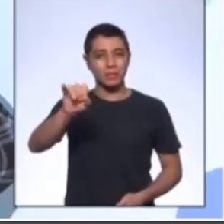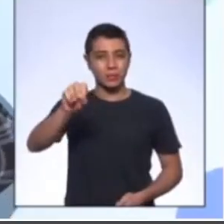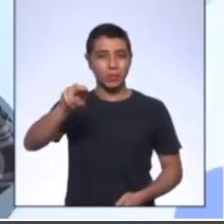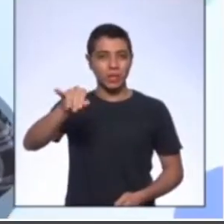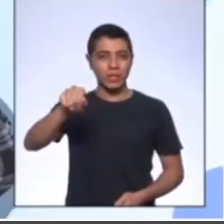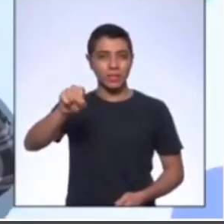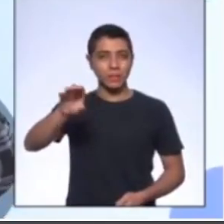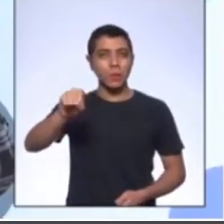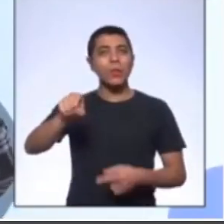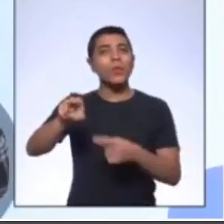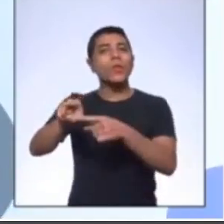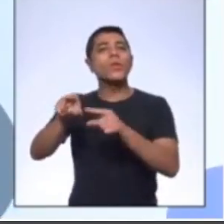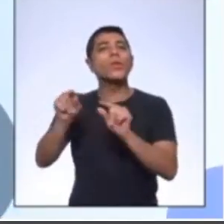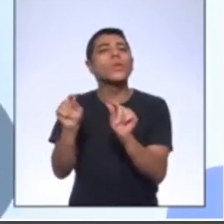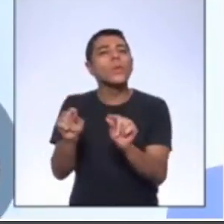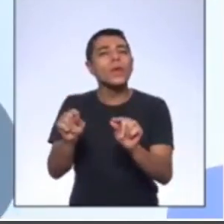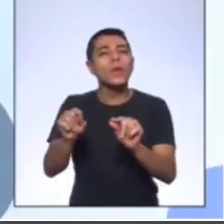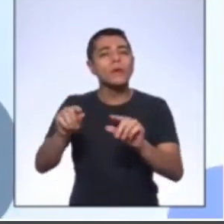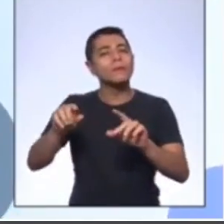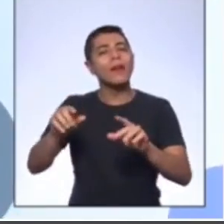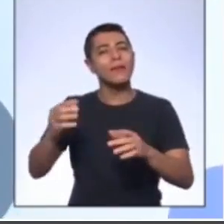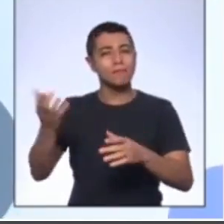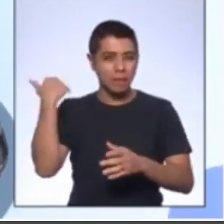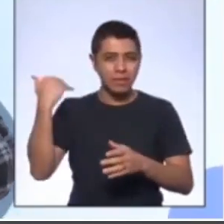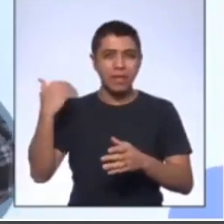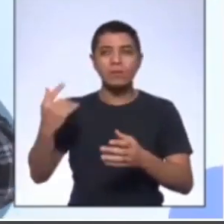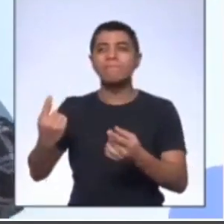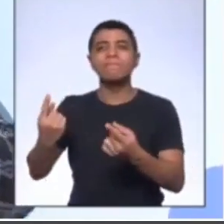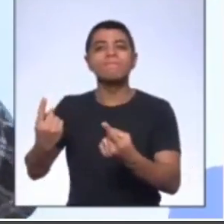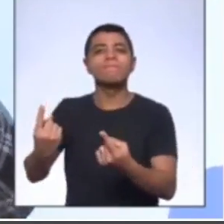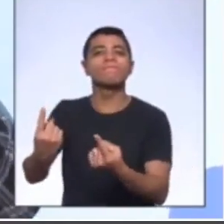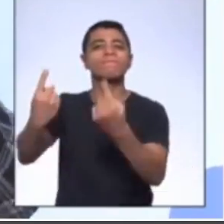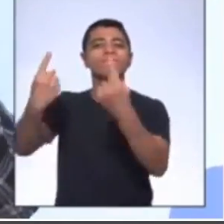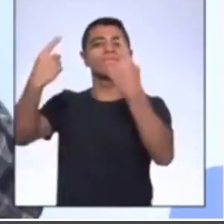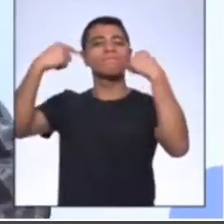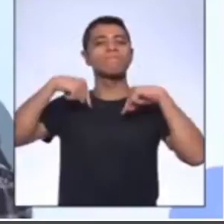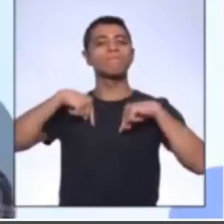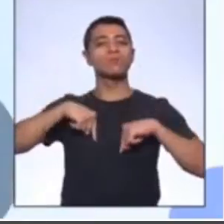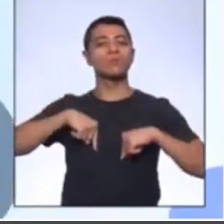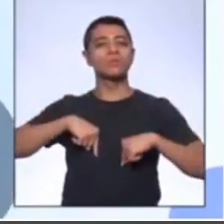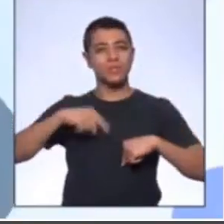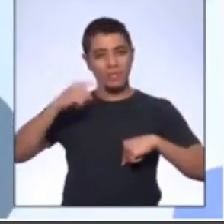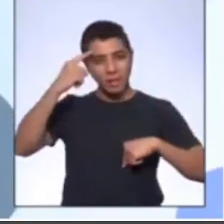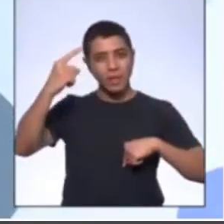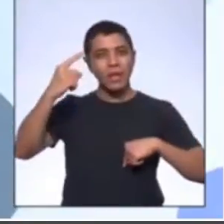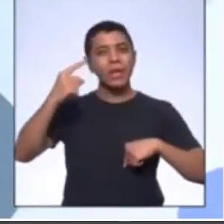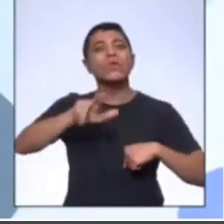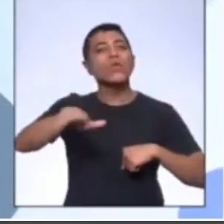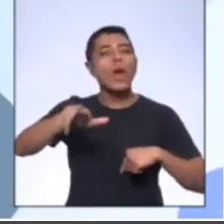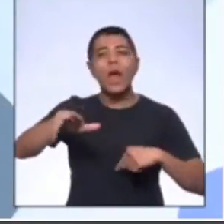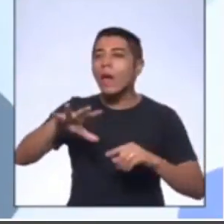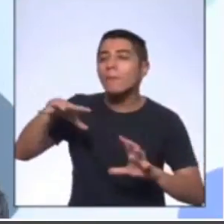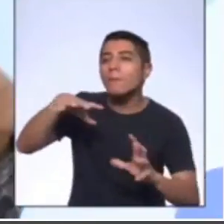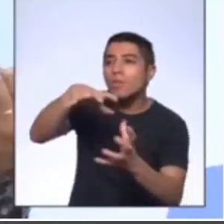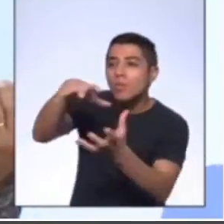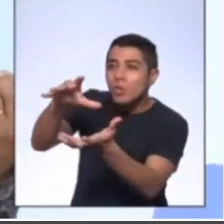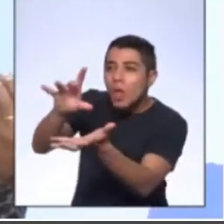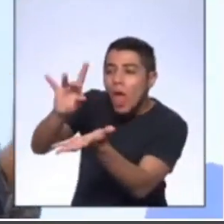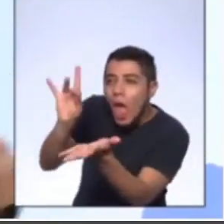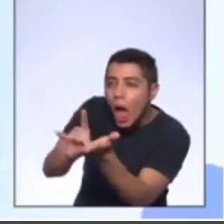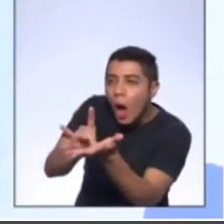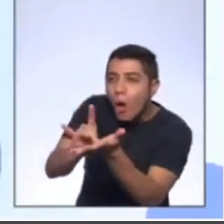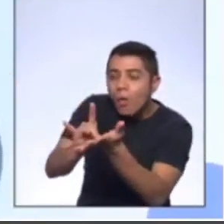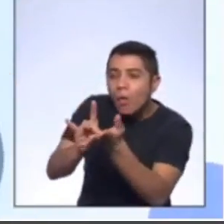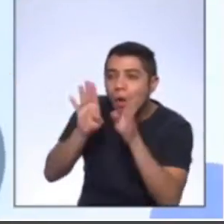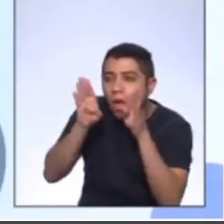questão de como posso dizer a fuga a fuga do mundo real a fuga do que está acontecendo vamos